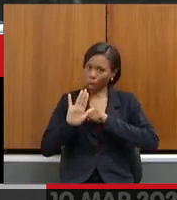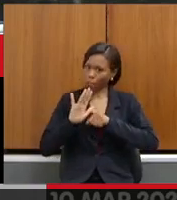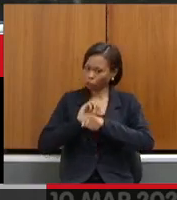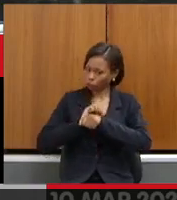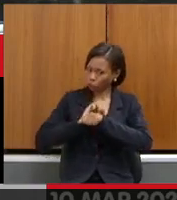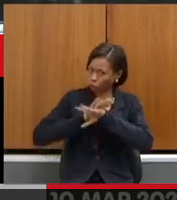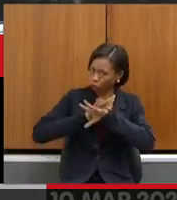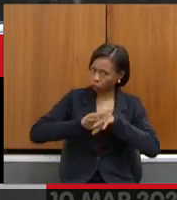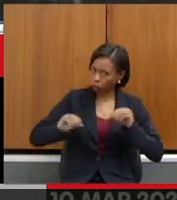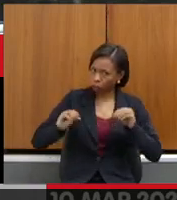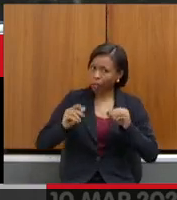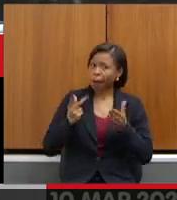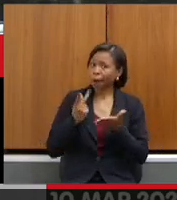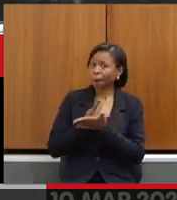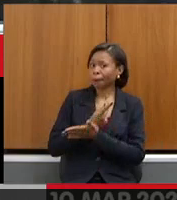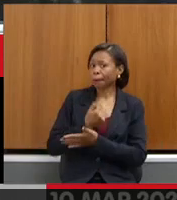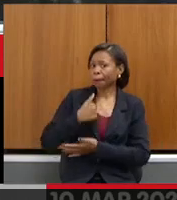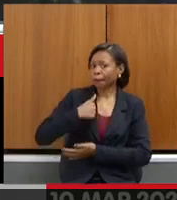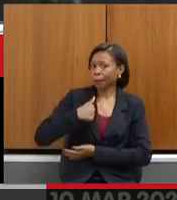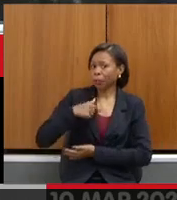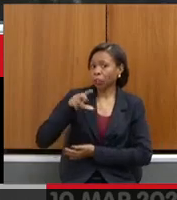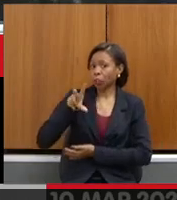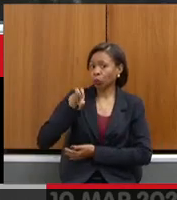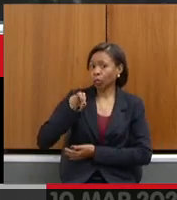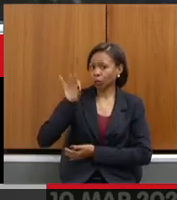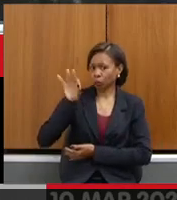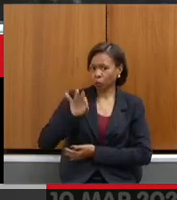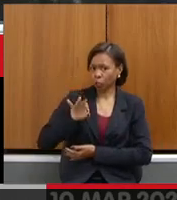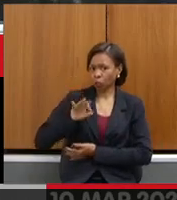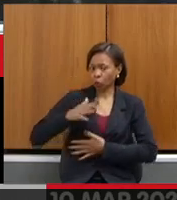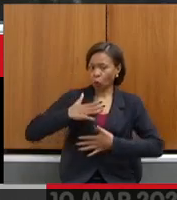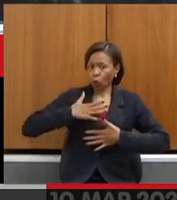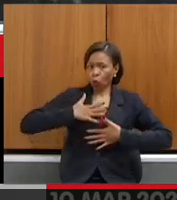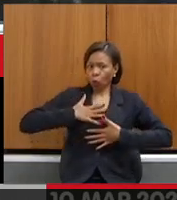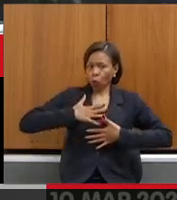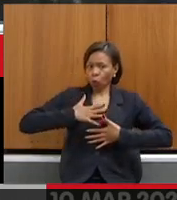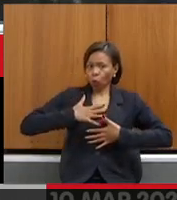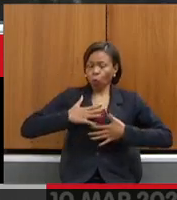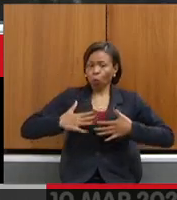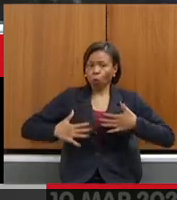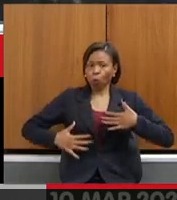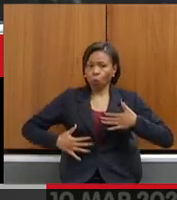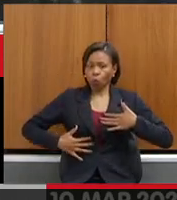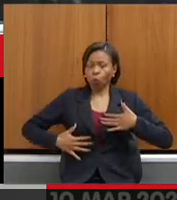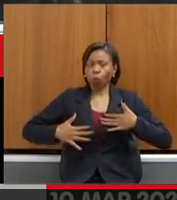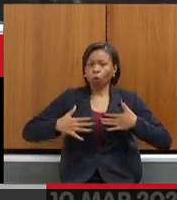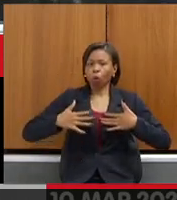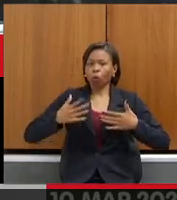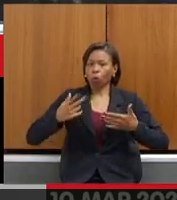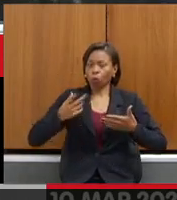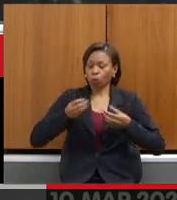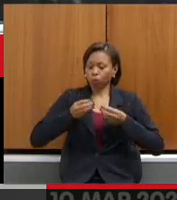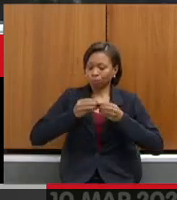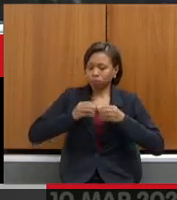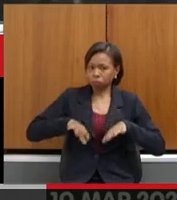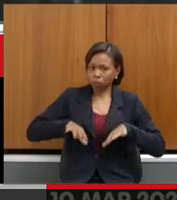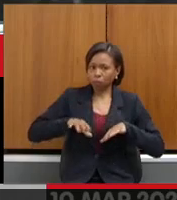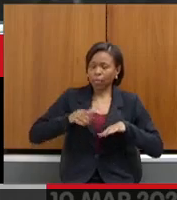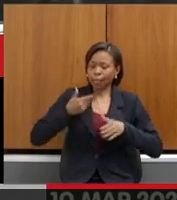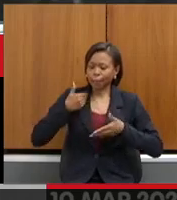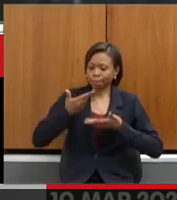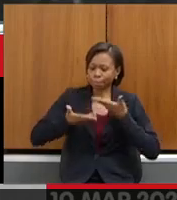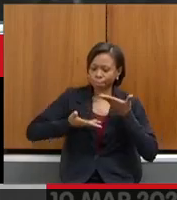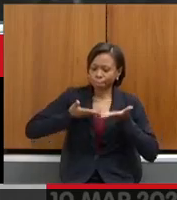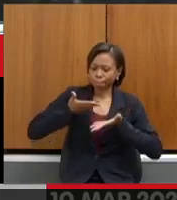cinquenta por cento do pulmão comprometido e fazendo todo o tratamento seguindo conseguir enfrentar